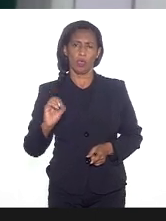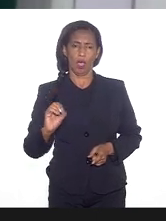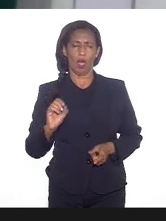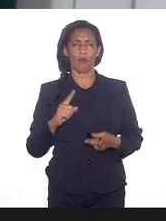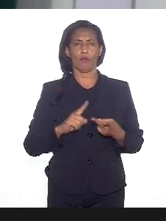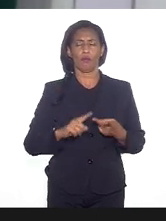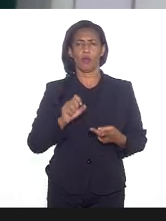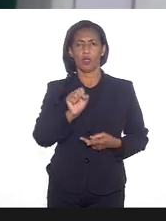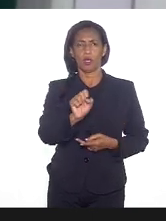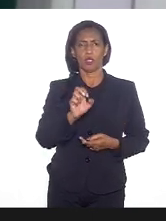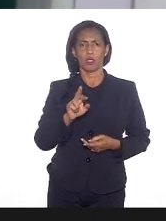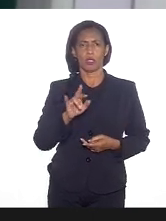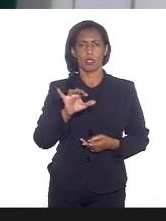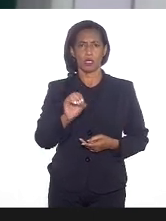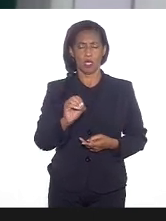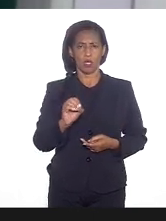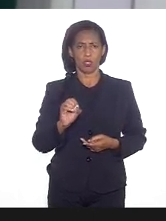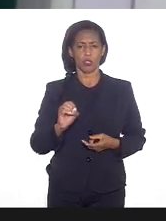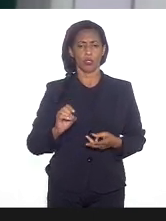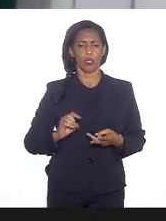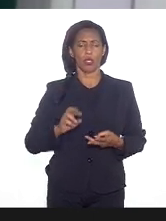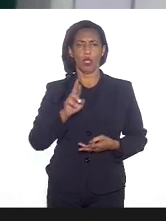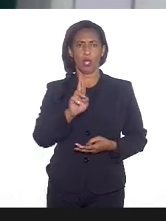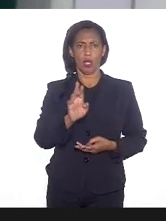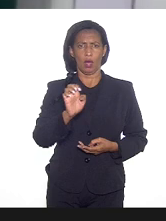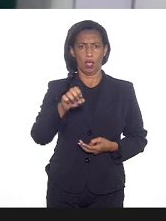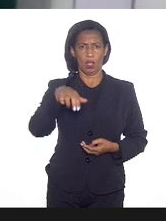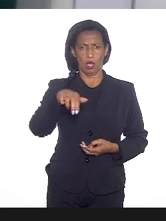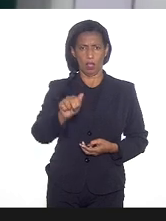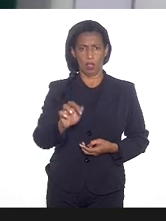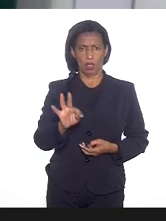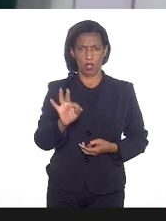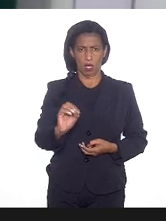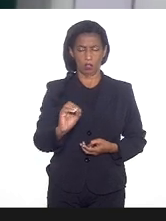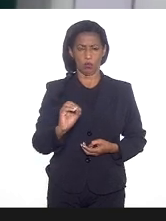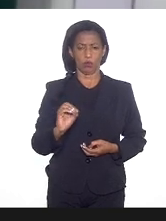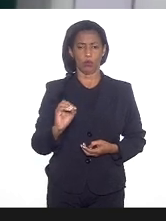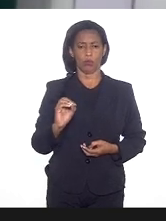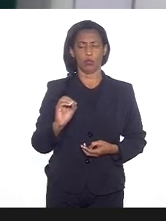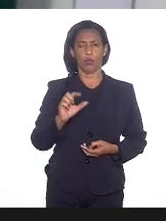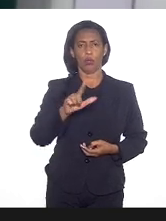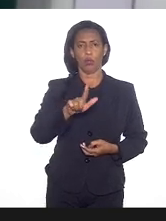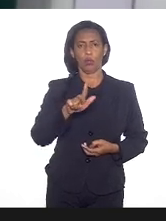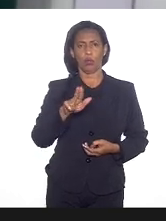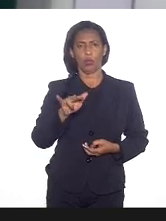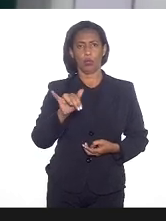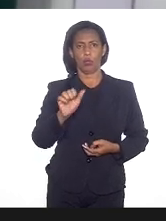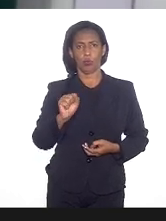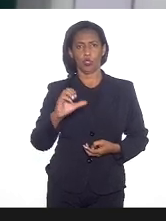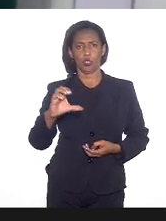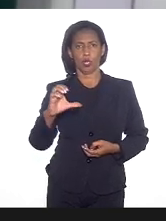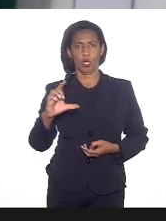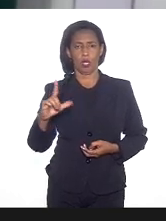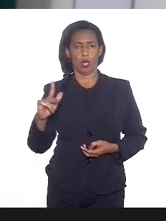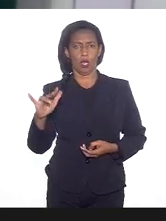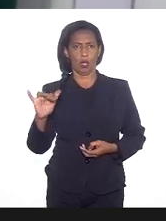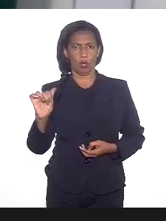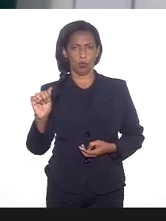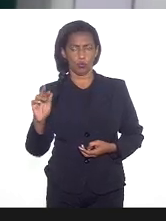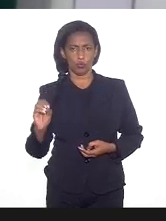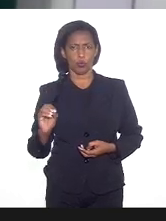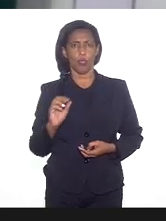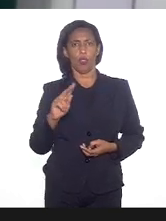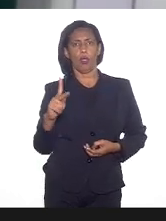Sérgio Rui Guerra, o senhor Renato Zagallo, o senhor Luiz Cláudio Lourenço Gomes, o senhor